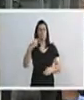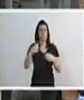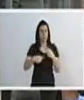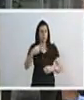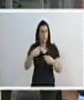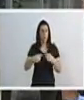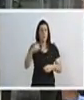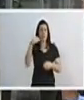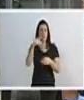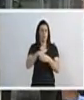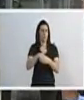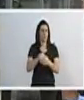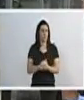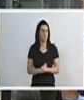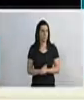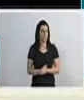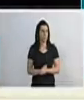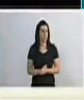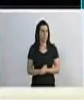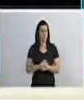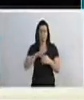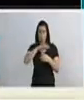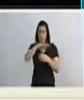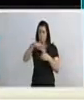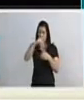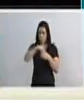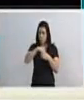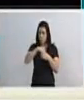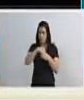em votação. Englobada.